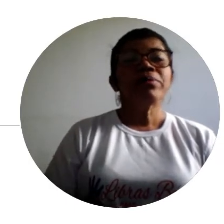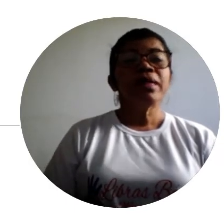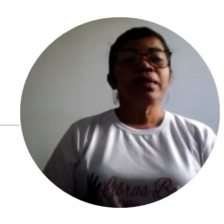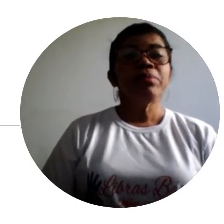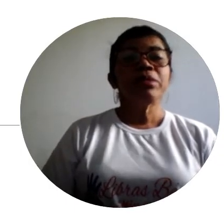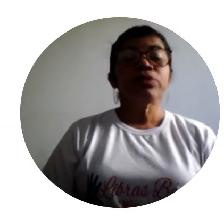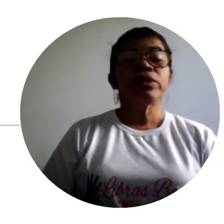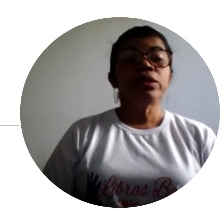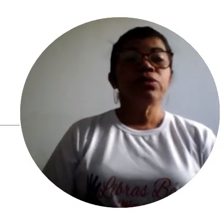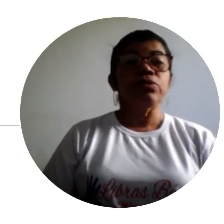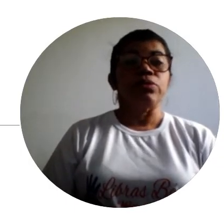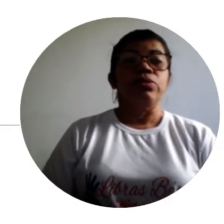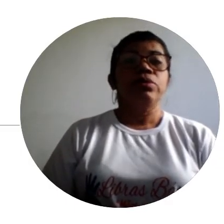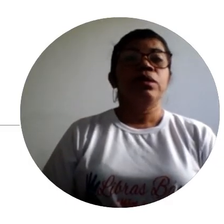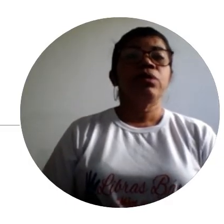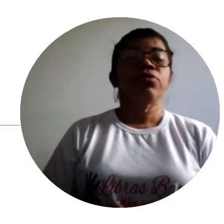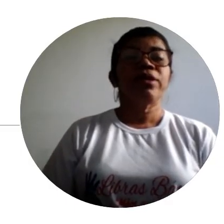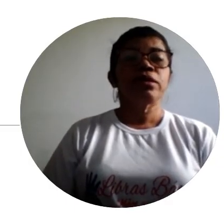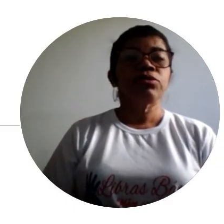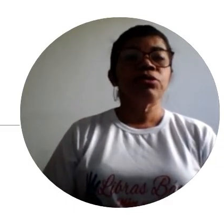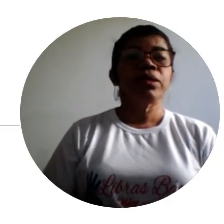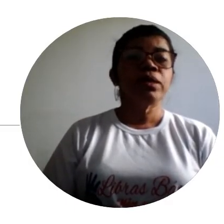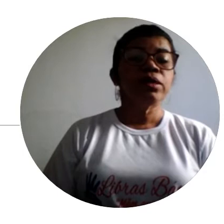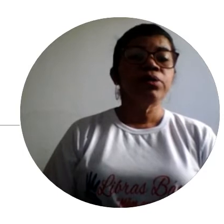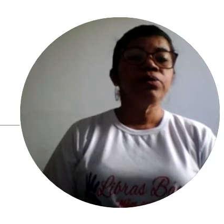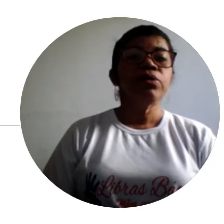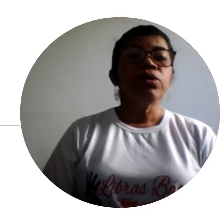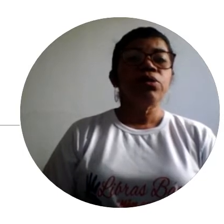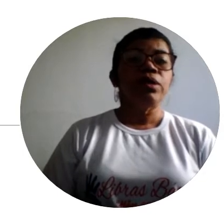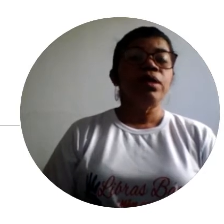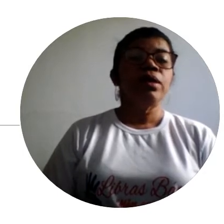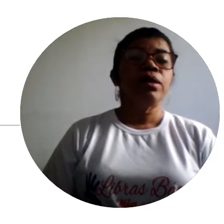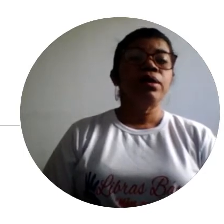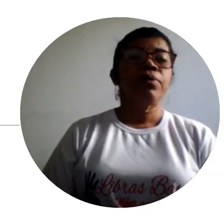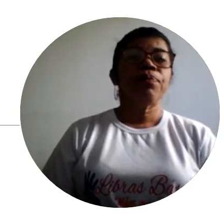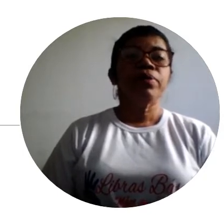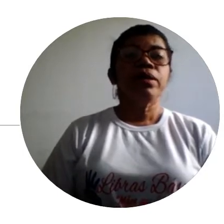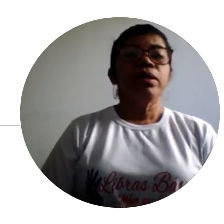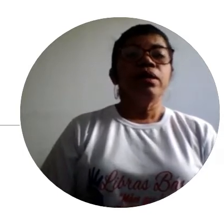Os parâmetros da Libras são cinco, né? Configuração de mão,